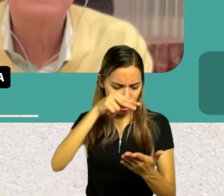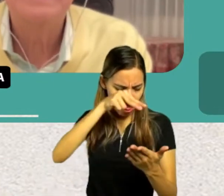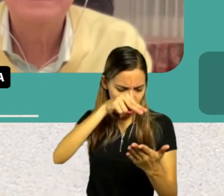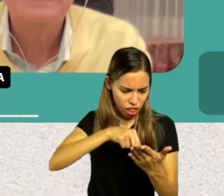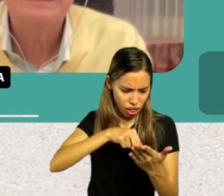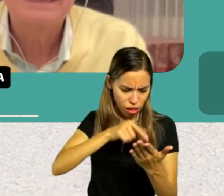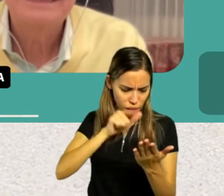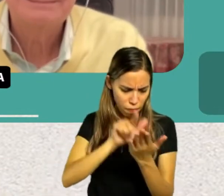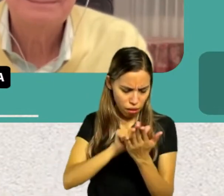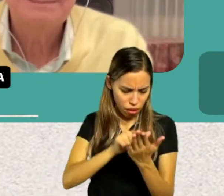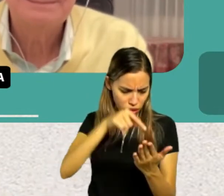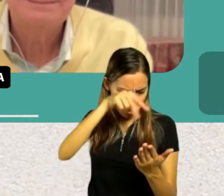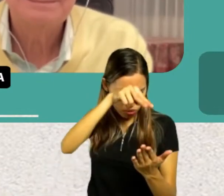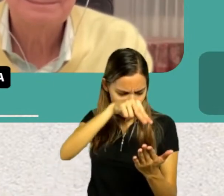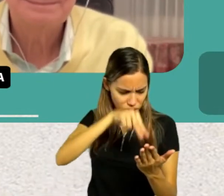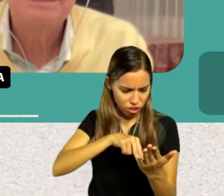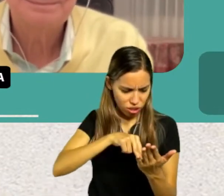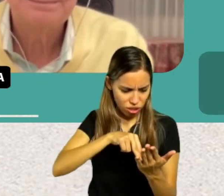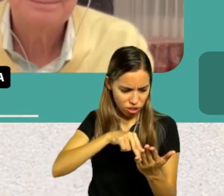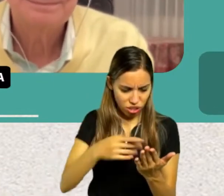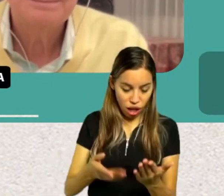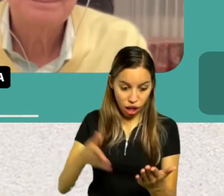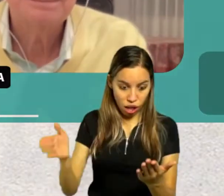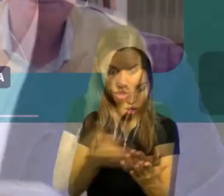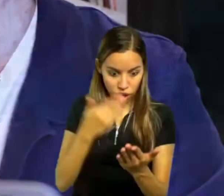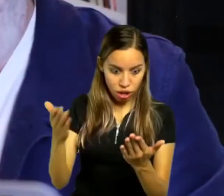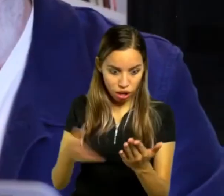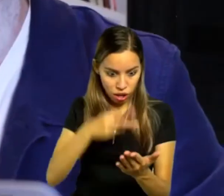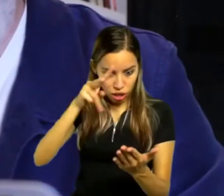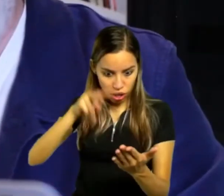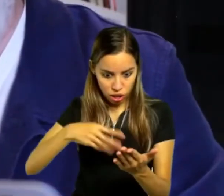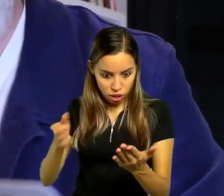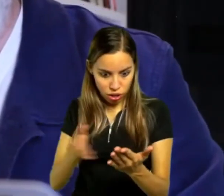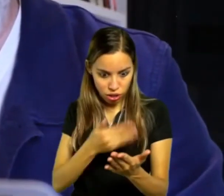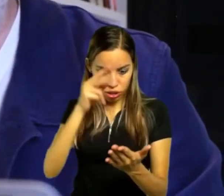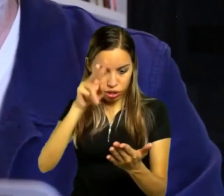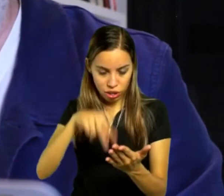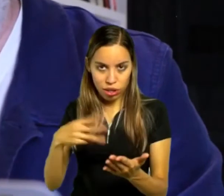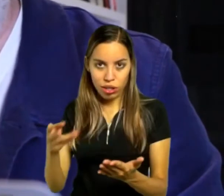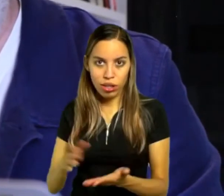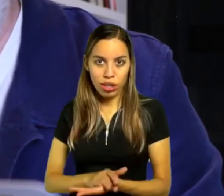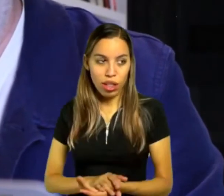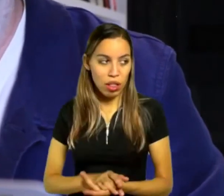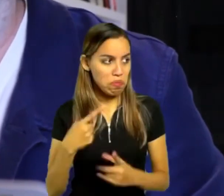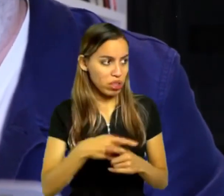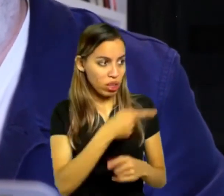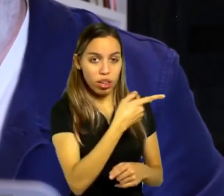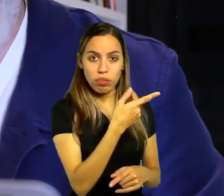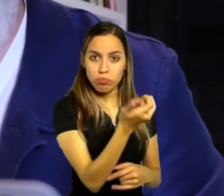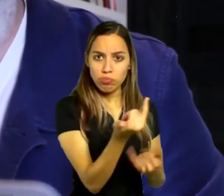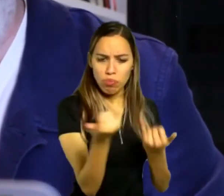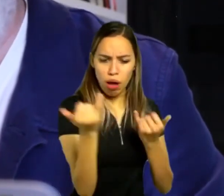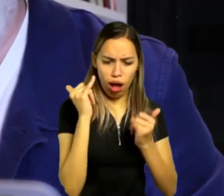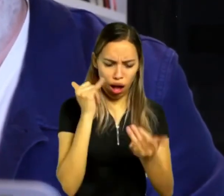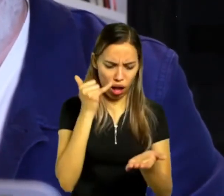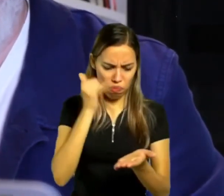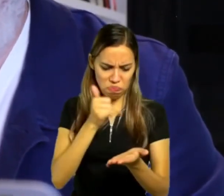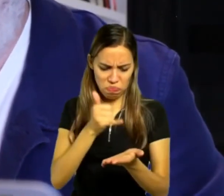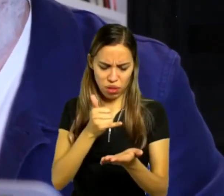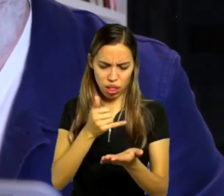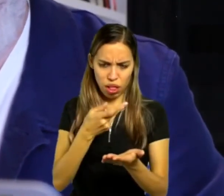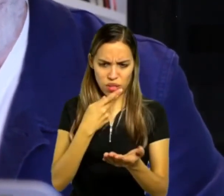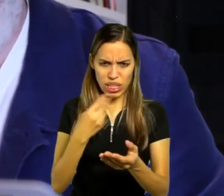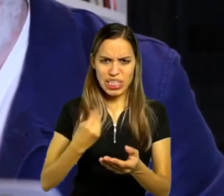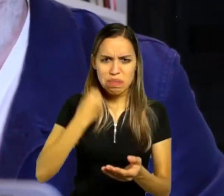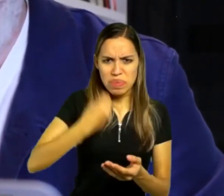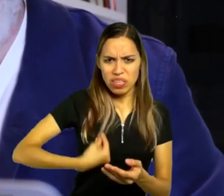tudo, mas adorei lá, Drauzio, suas histórias na forma de realidade brasileira, na forma da sua experiência, em tanto que